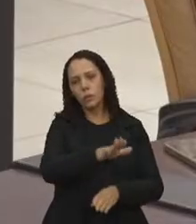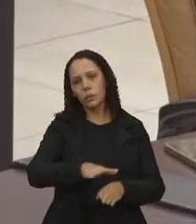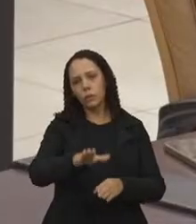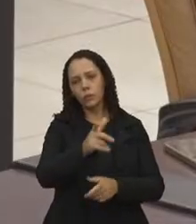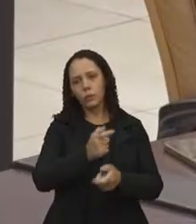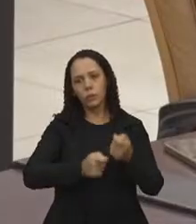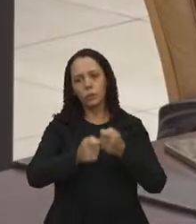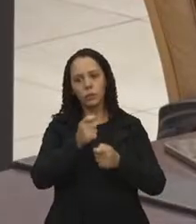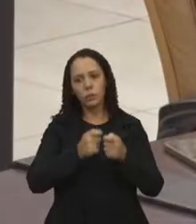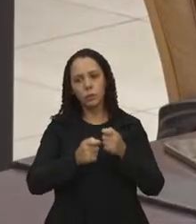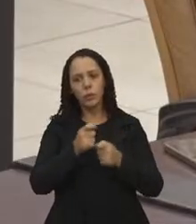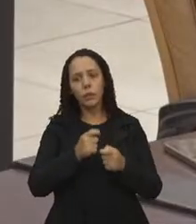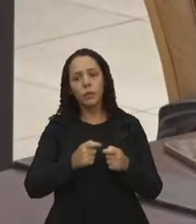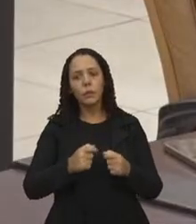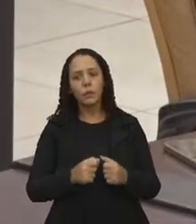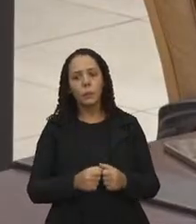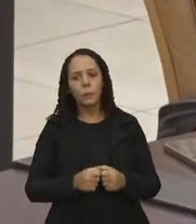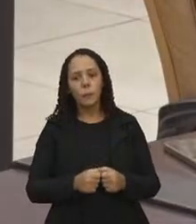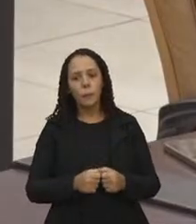comentar com a Georgia,